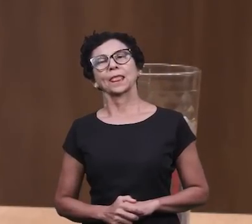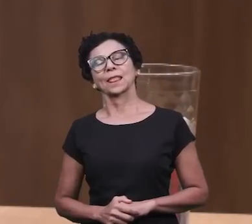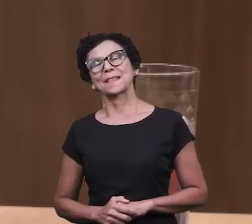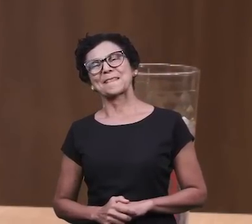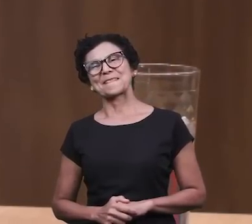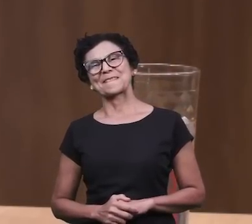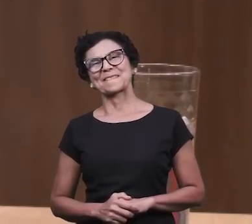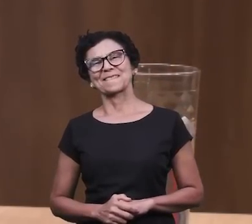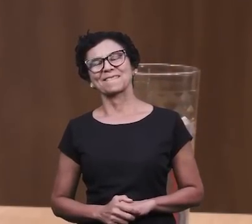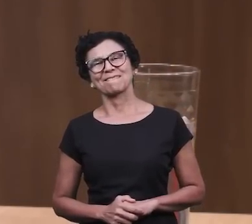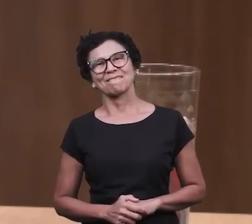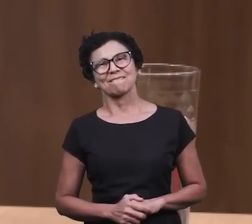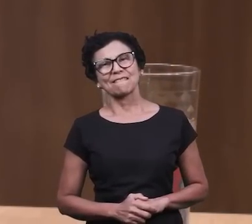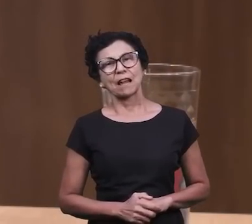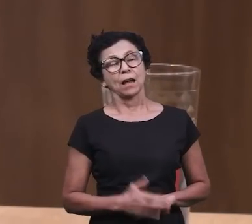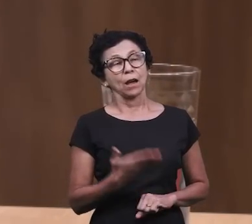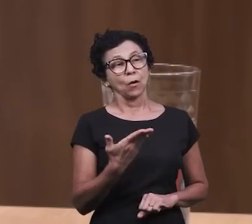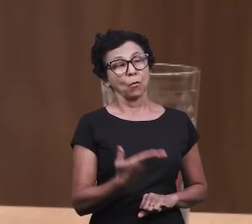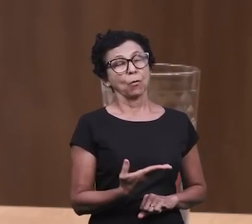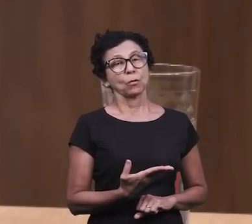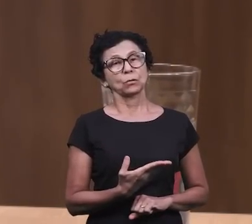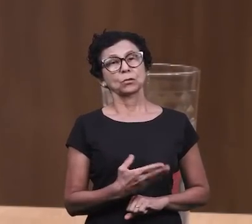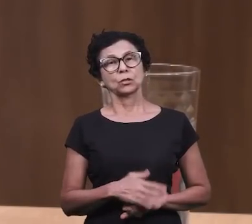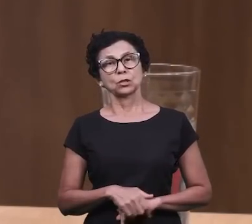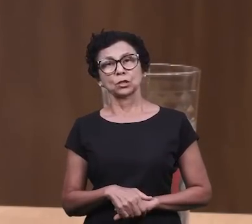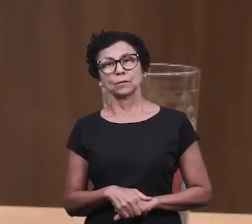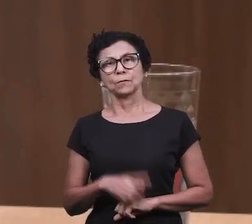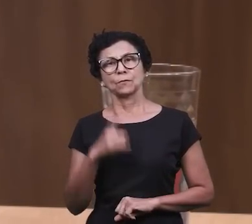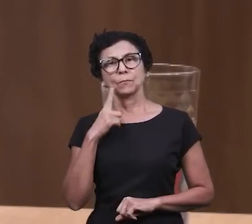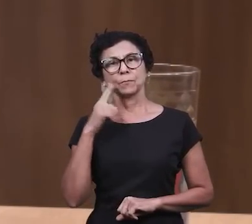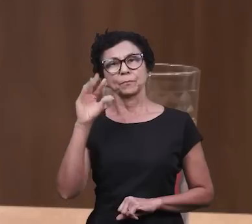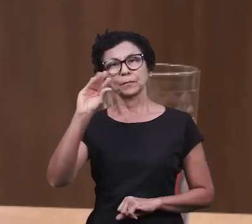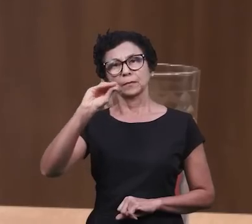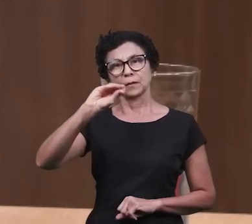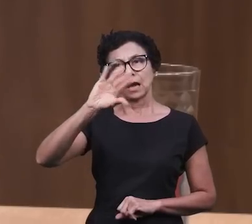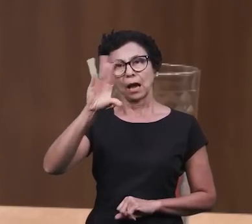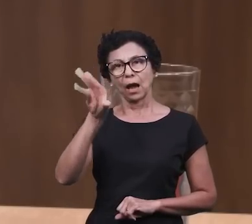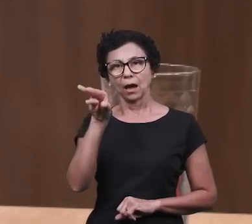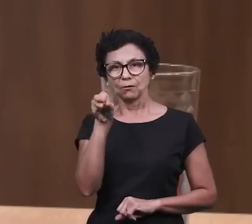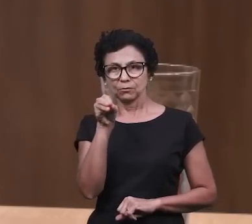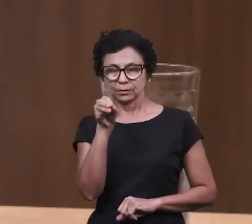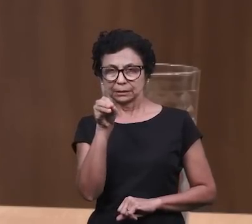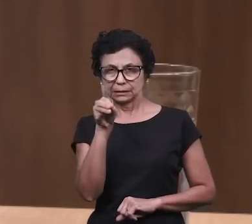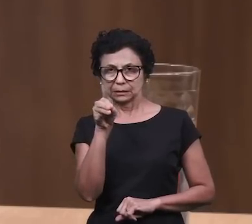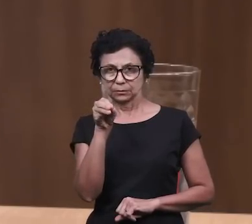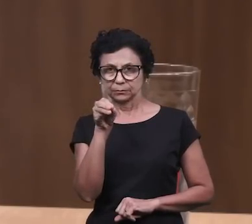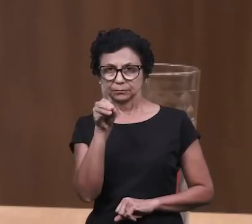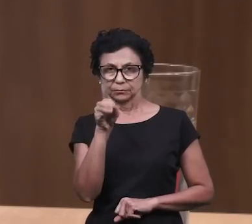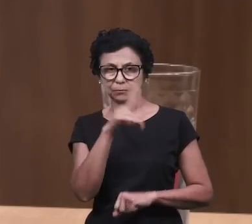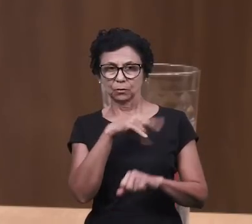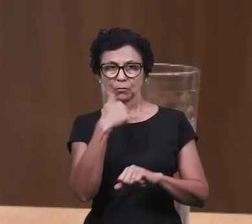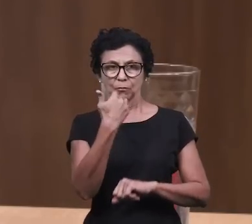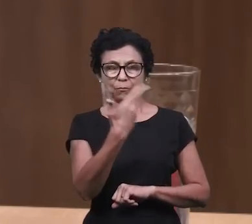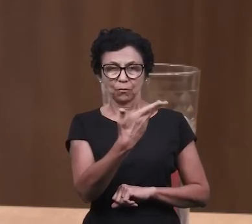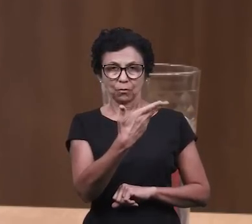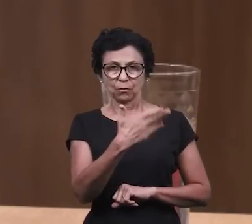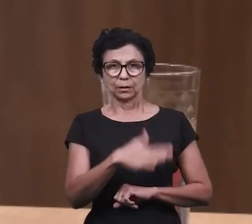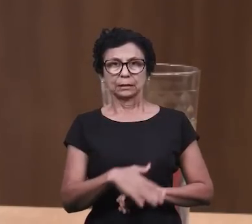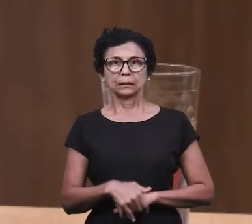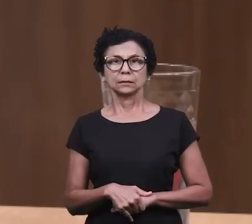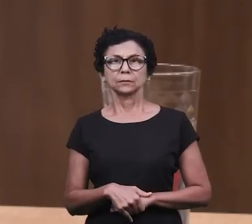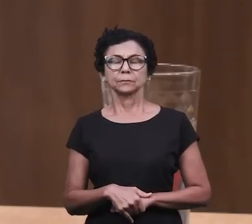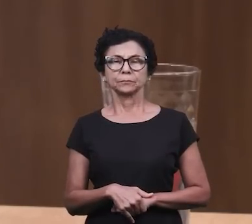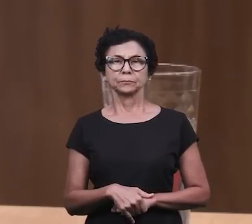aqui hoje, vamos falar sobre África, a experiência da África, e o